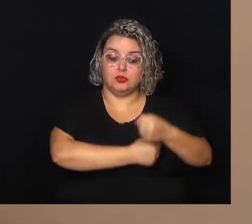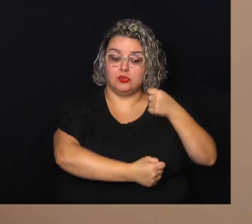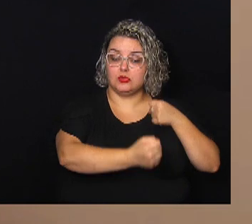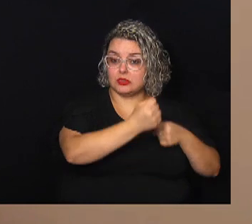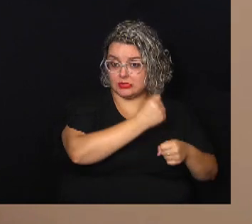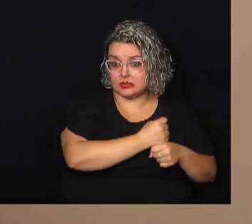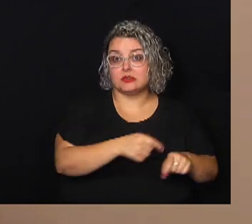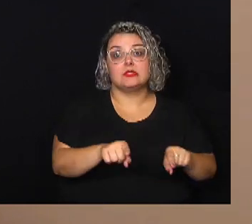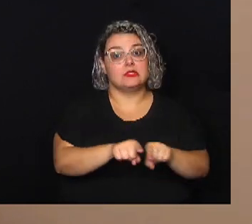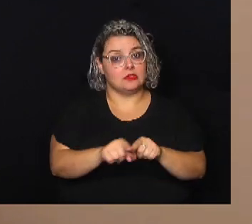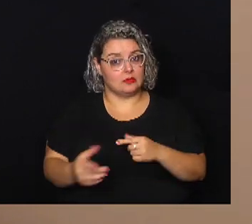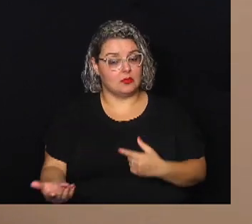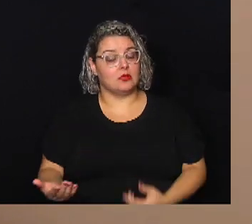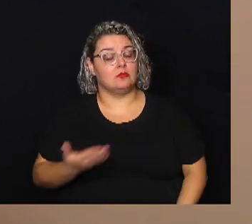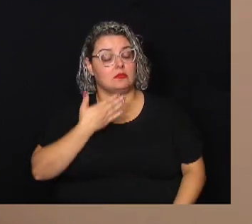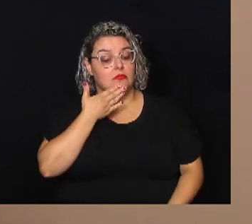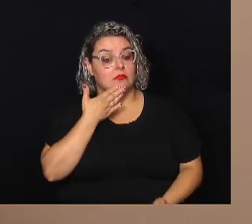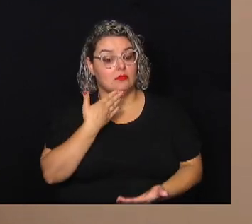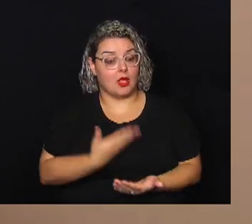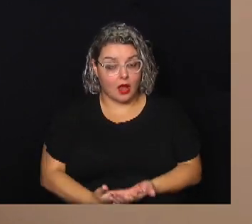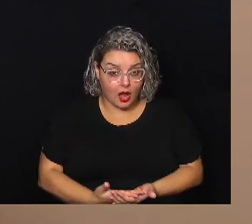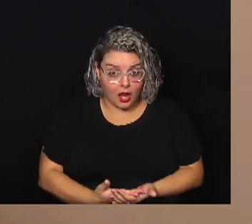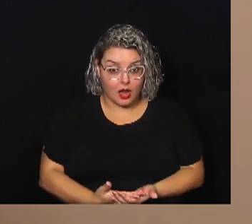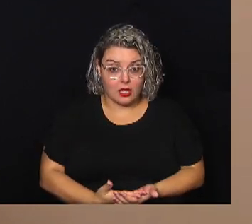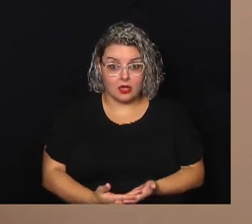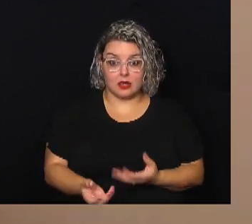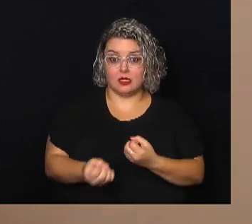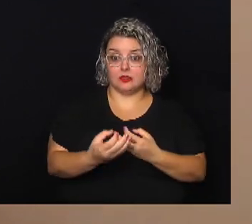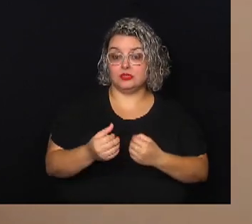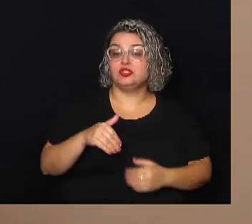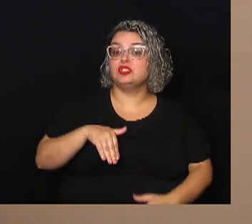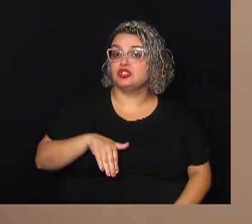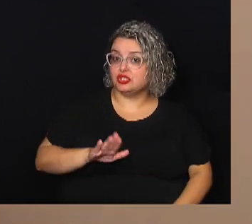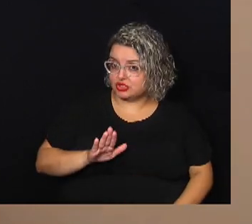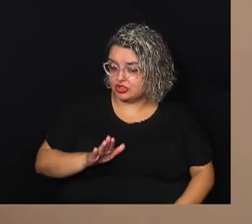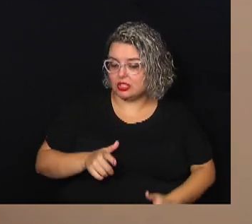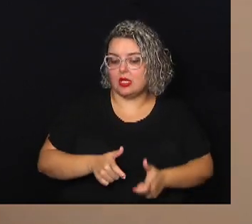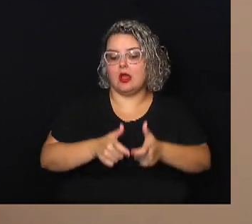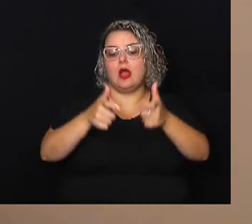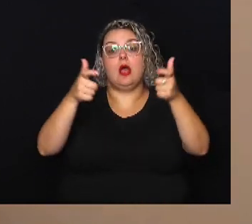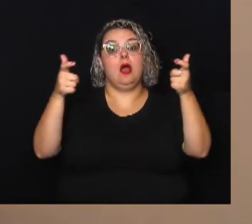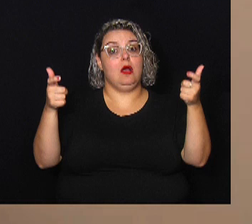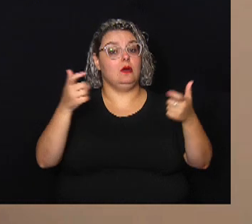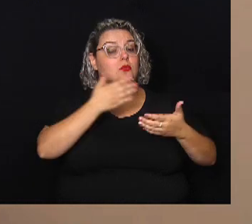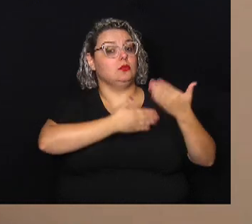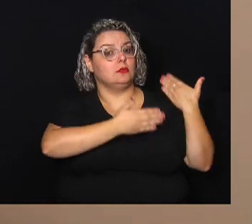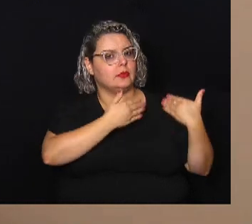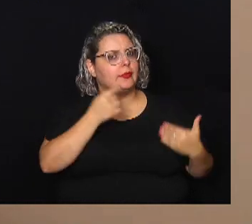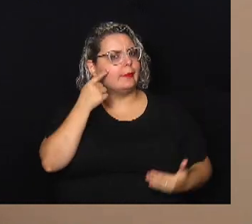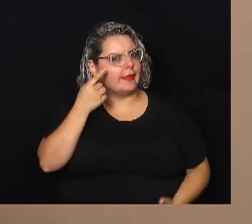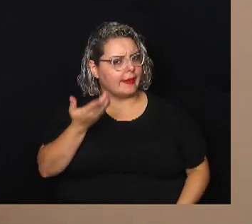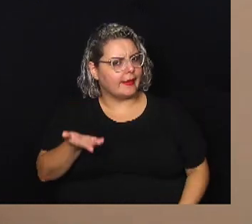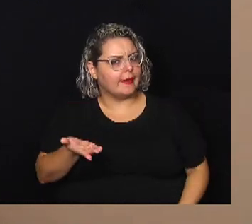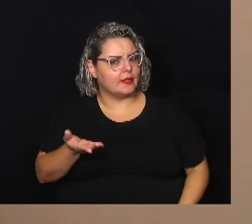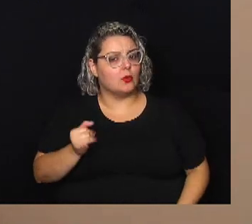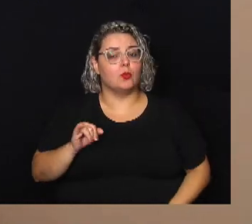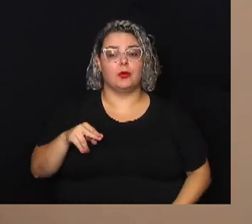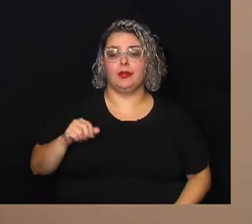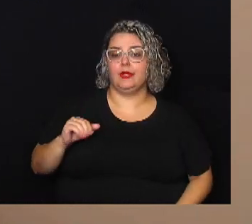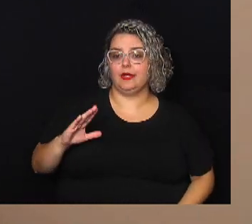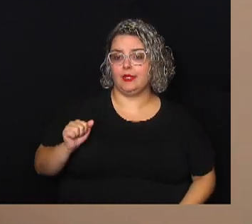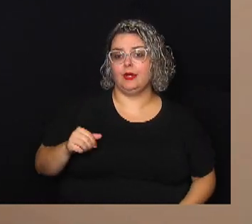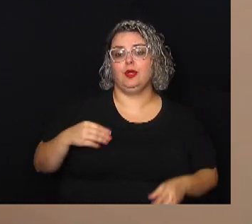nos assusta. Porque esse dado ele já era elevado no passado, então você imagina que o INCA, o Ministério